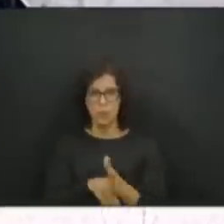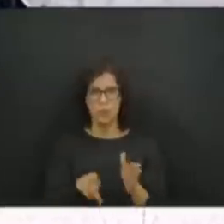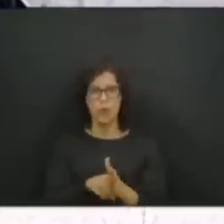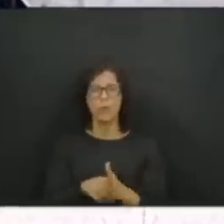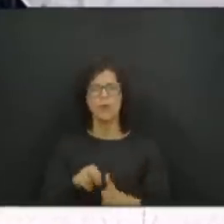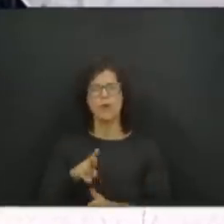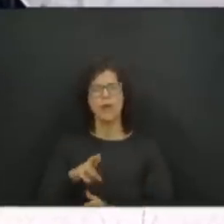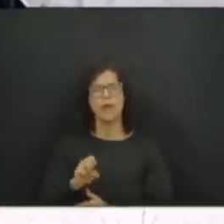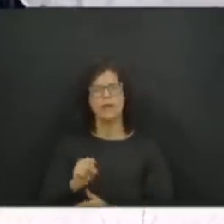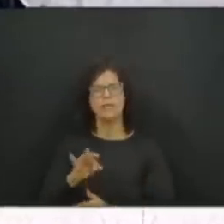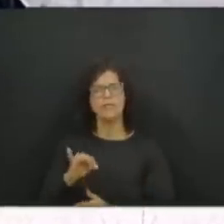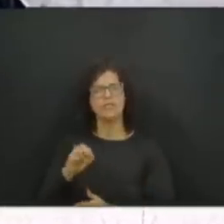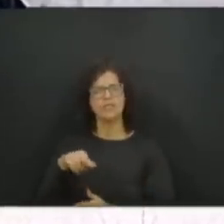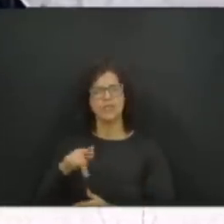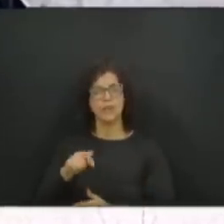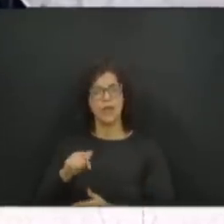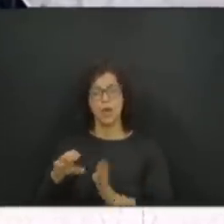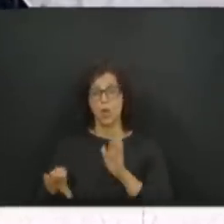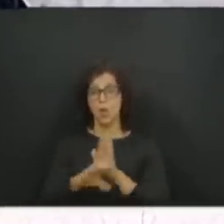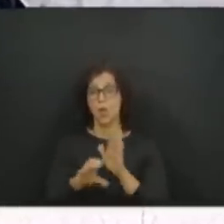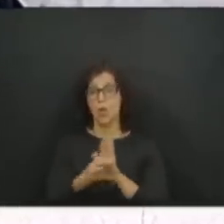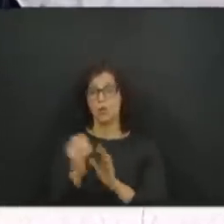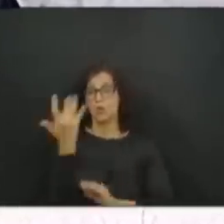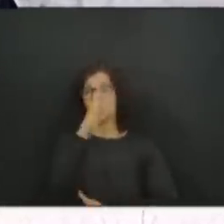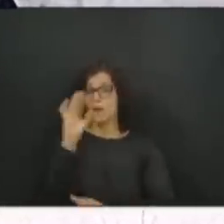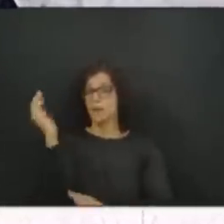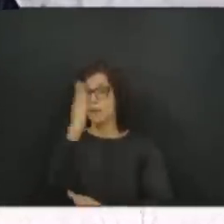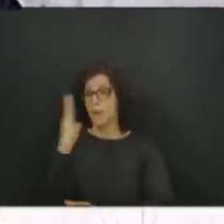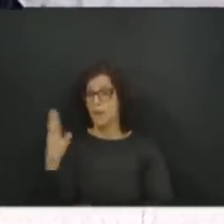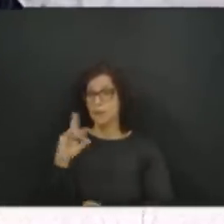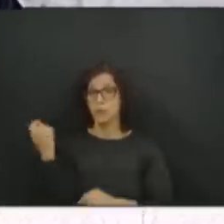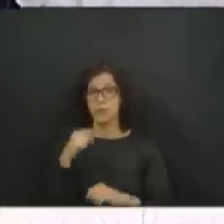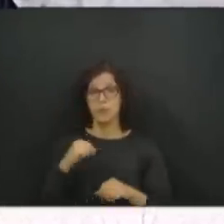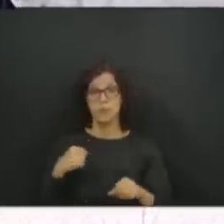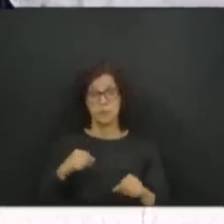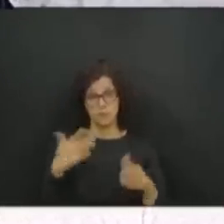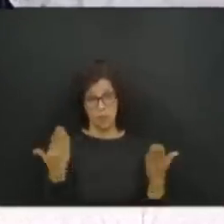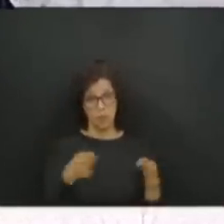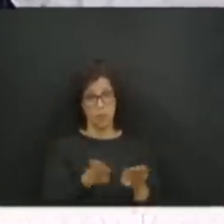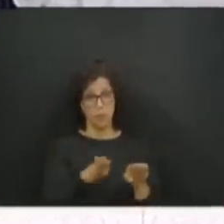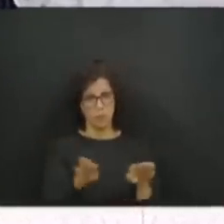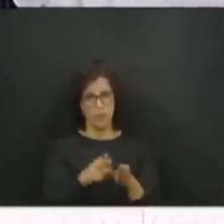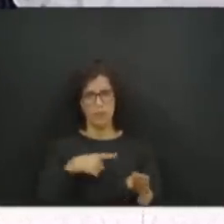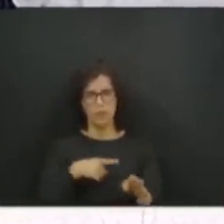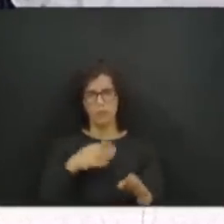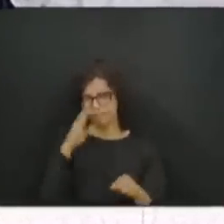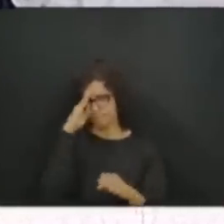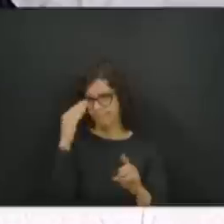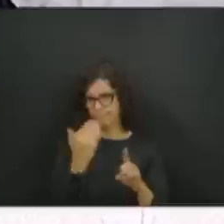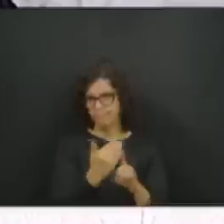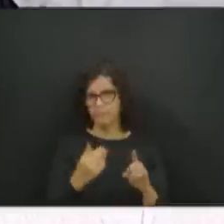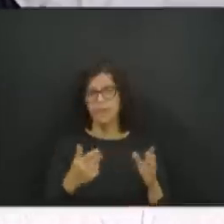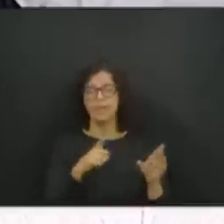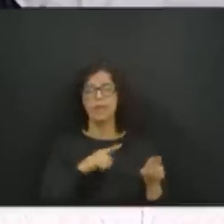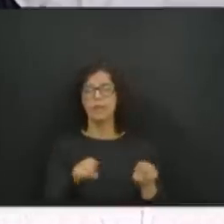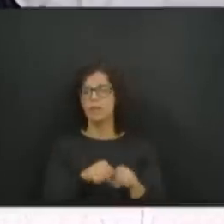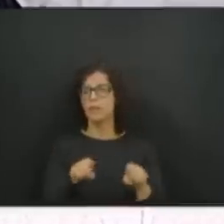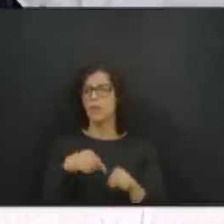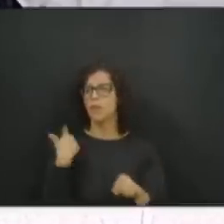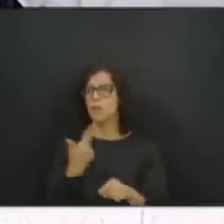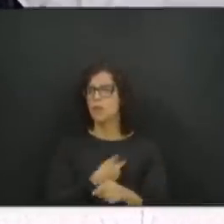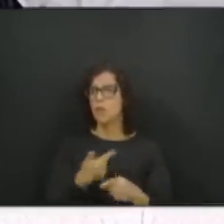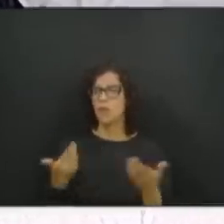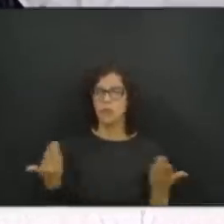da Restinga é o código florestal brasileiro que tem que ser aplicado para definir o que é Restinga ele tá bem descrito que é